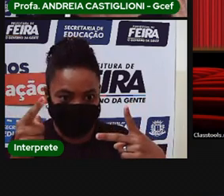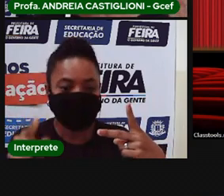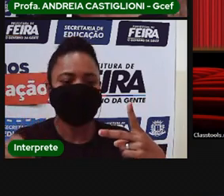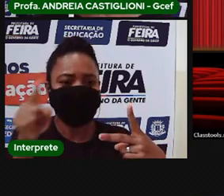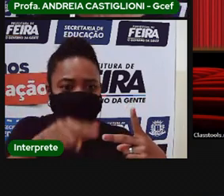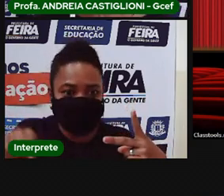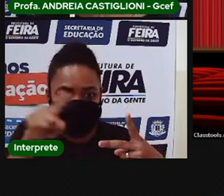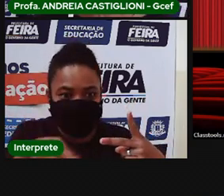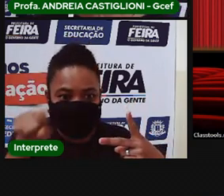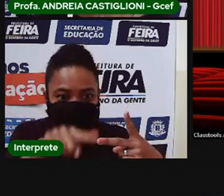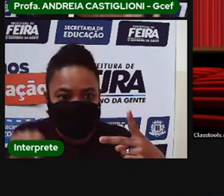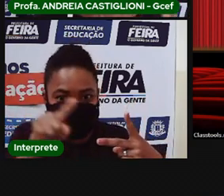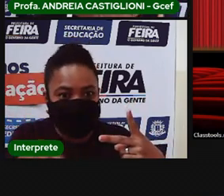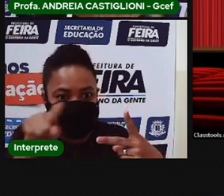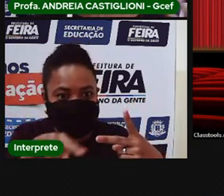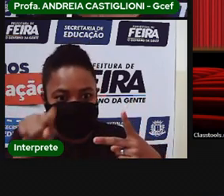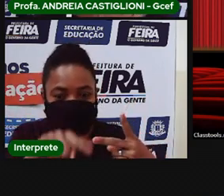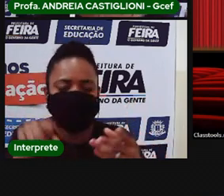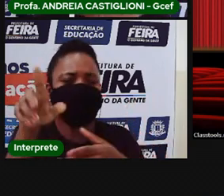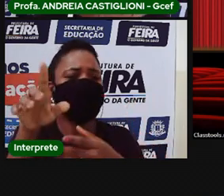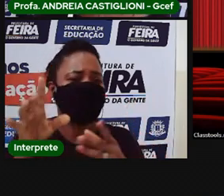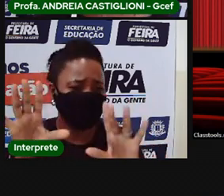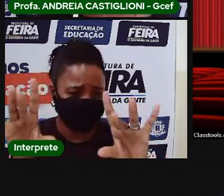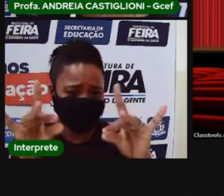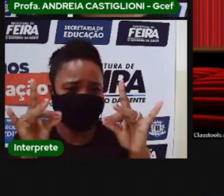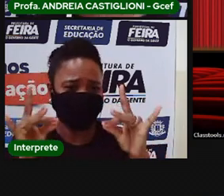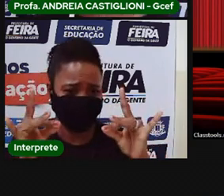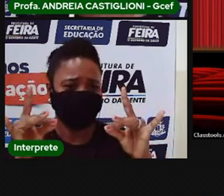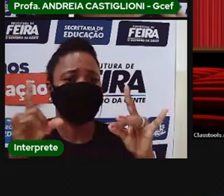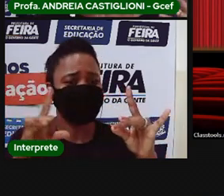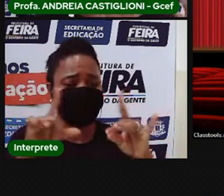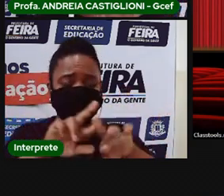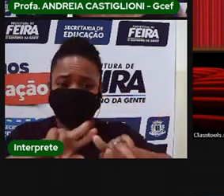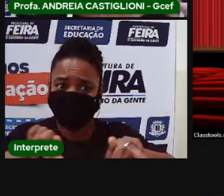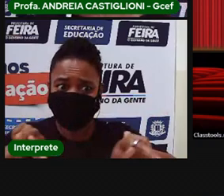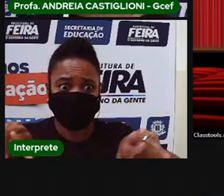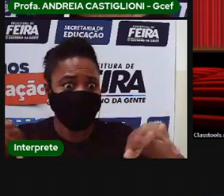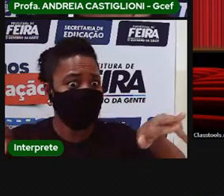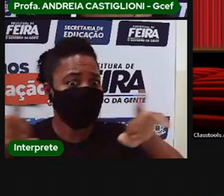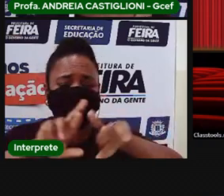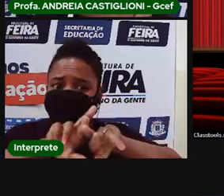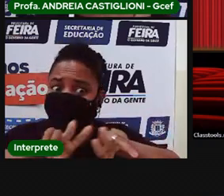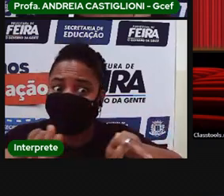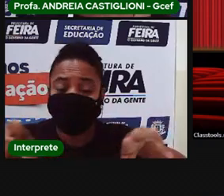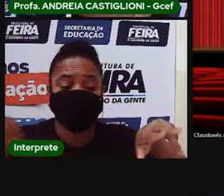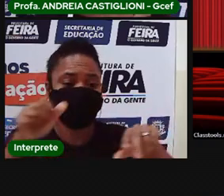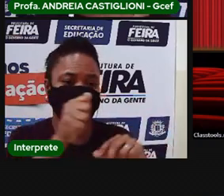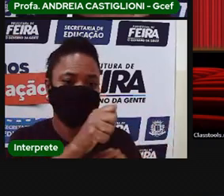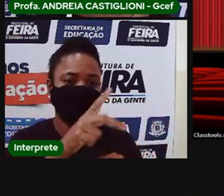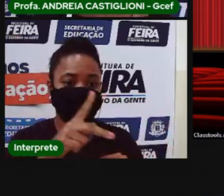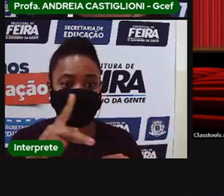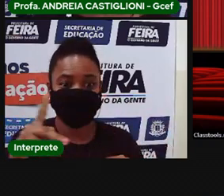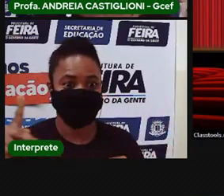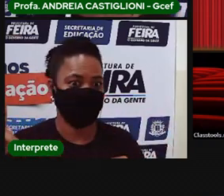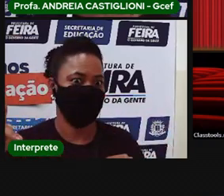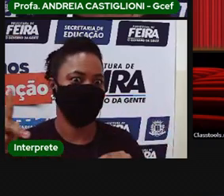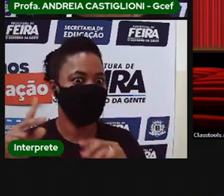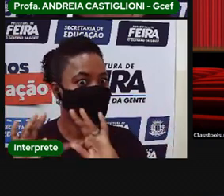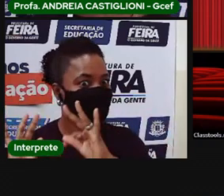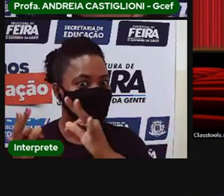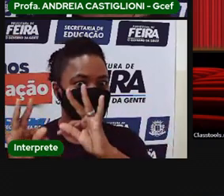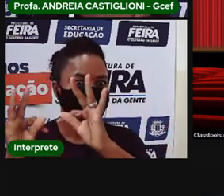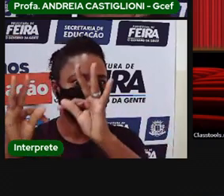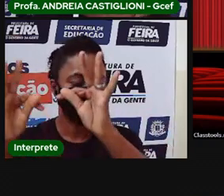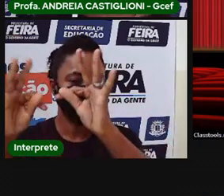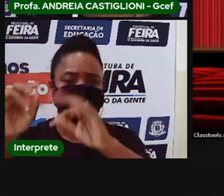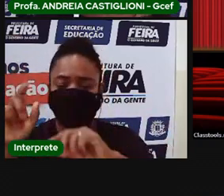né, a gente vai ter outros, vamos utilizar outras ferramentas, né, outras interfaces tecnológicas que permitem essa autoria hoje